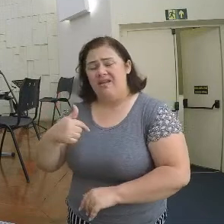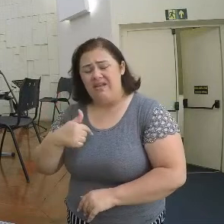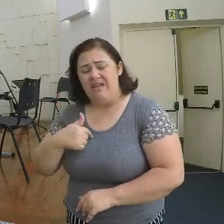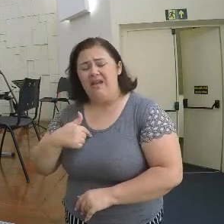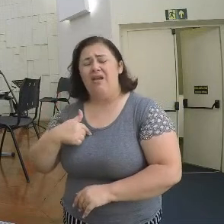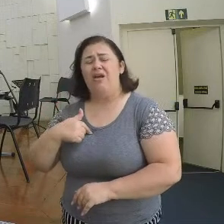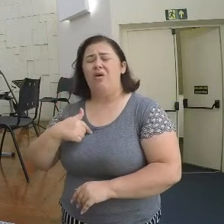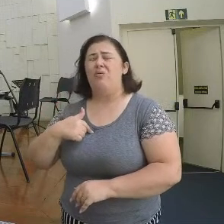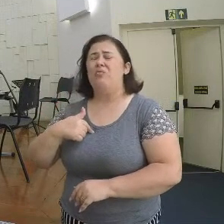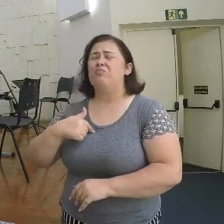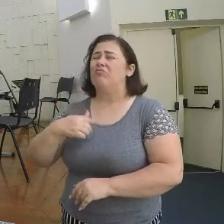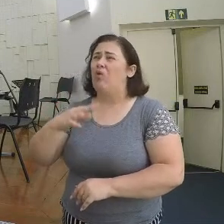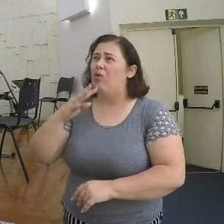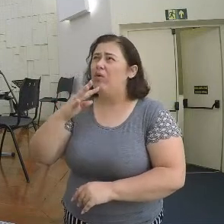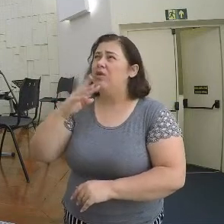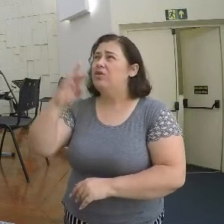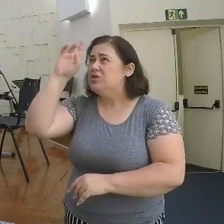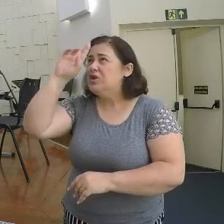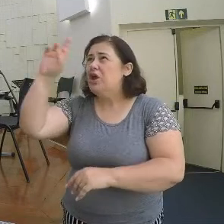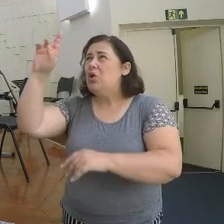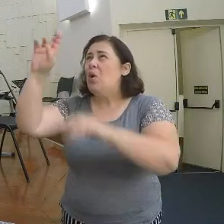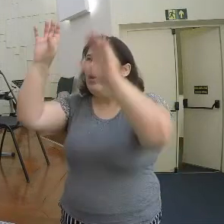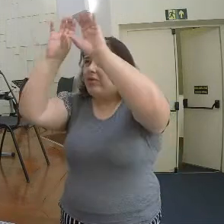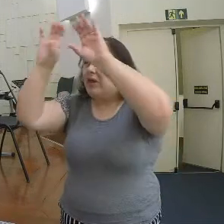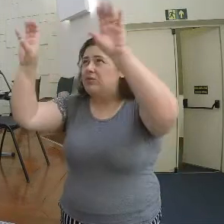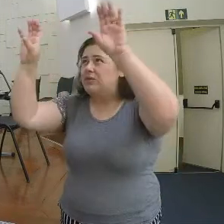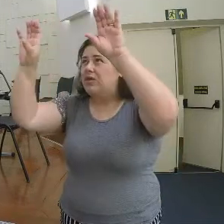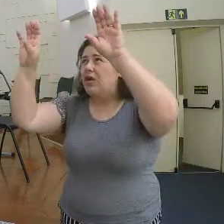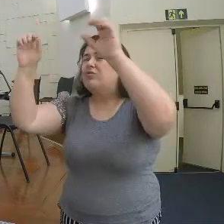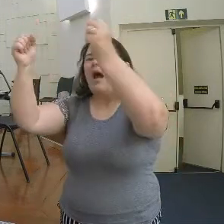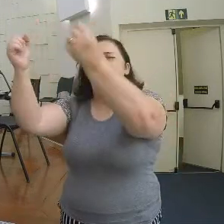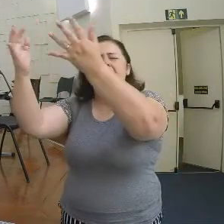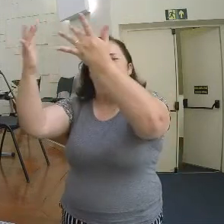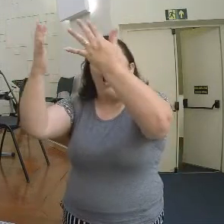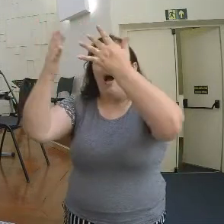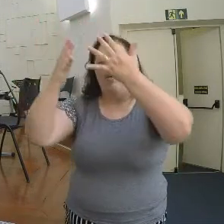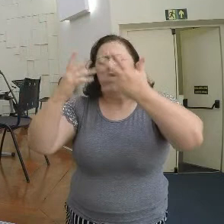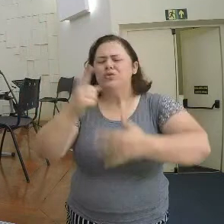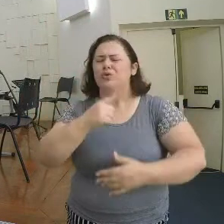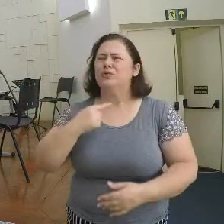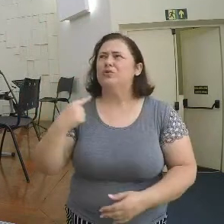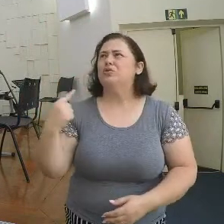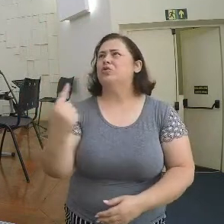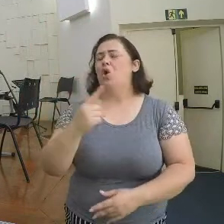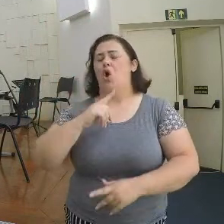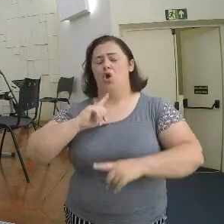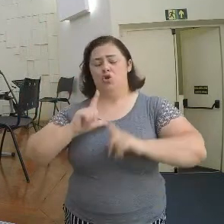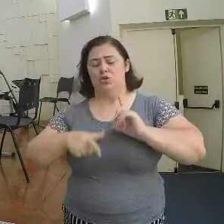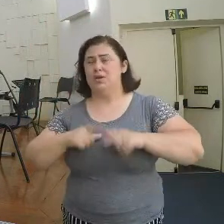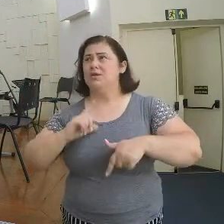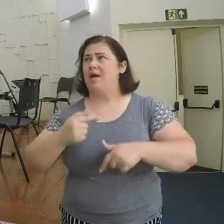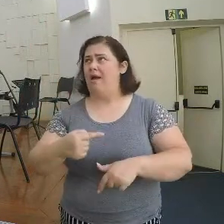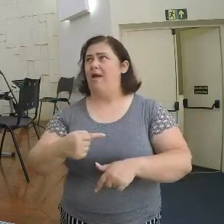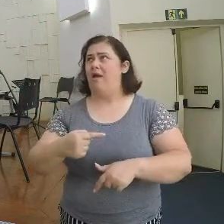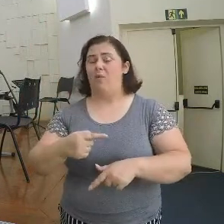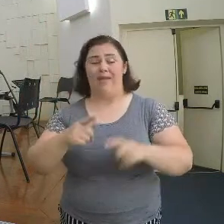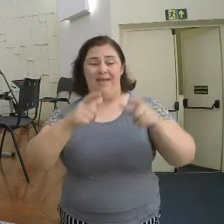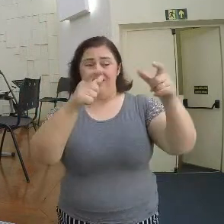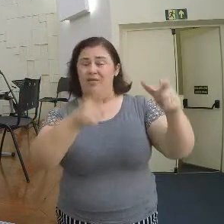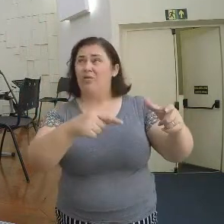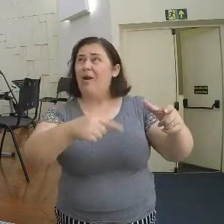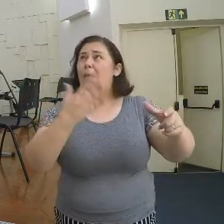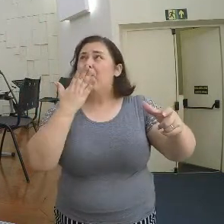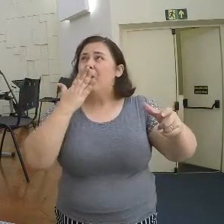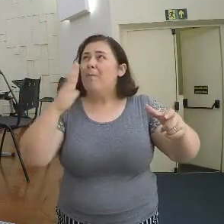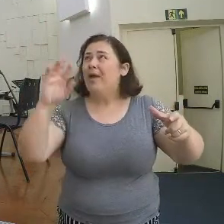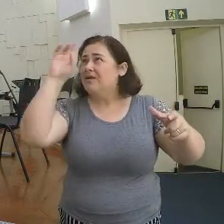o céu, e abençoa o teu povo, a Israel, e a terra que nos deste, como juraste a nossos pais,